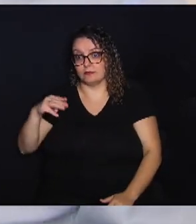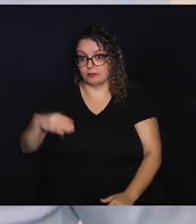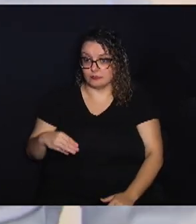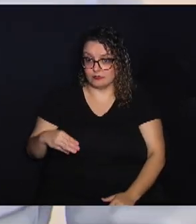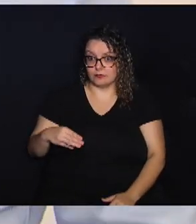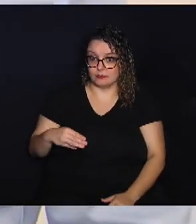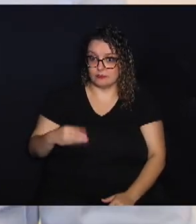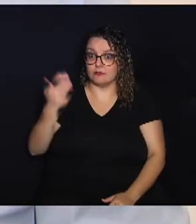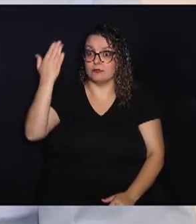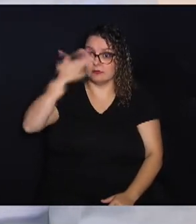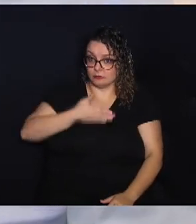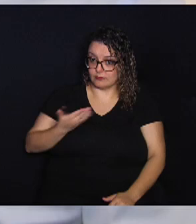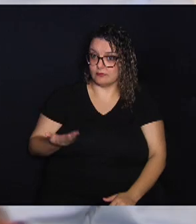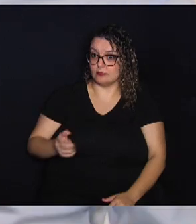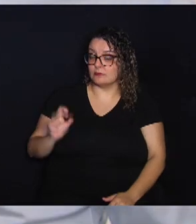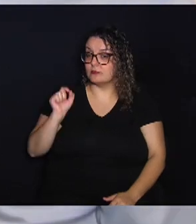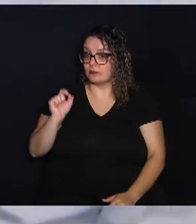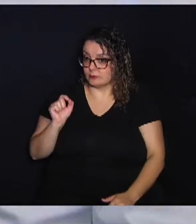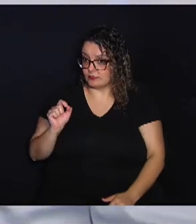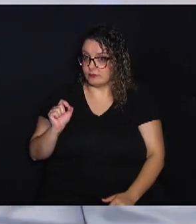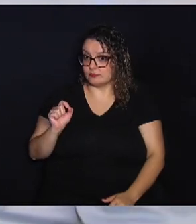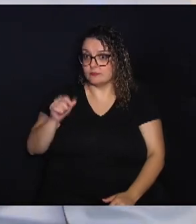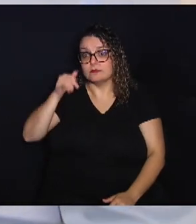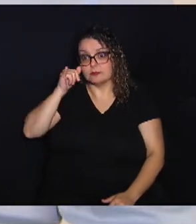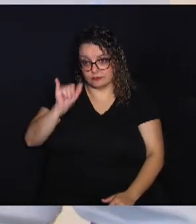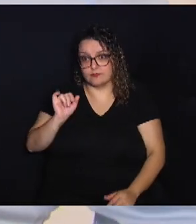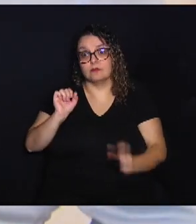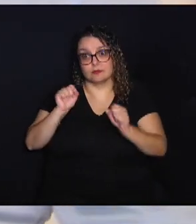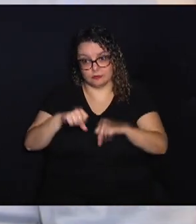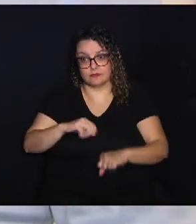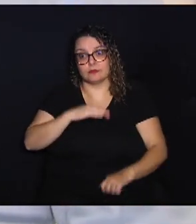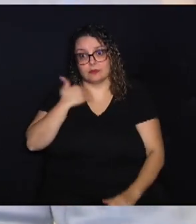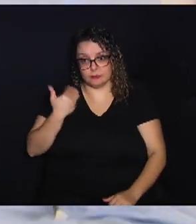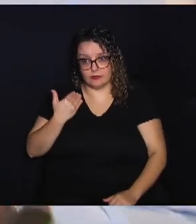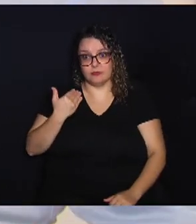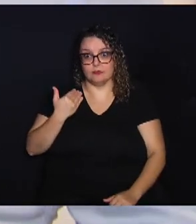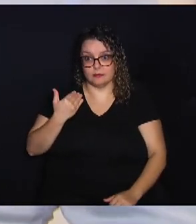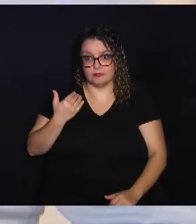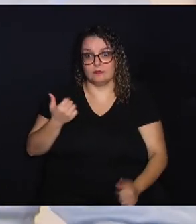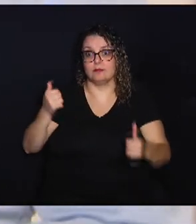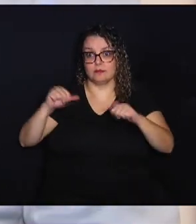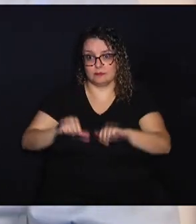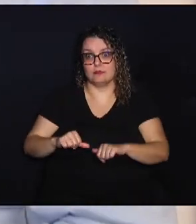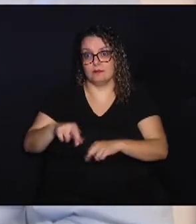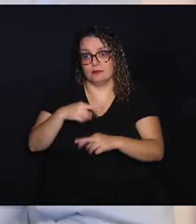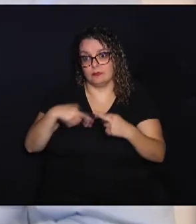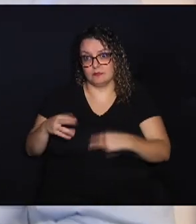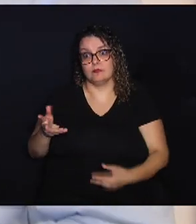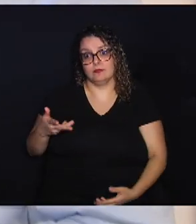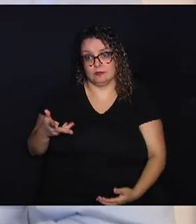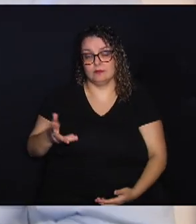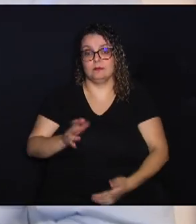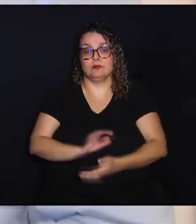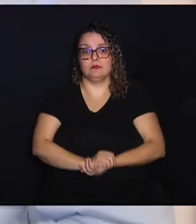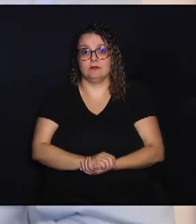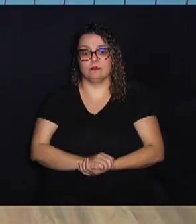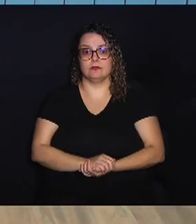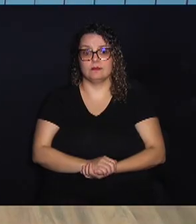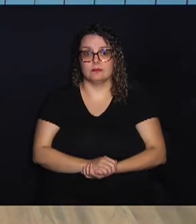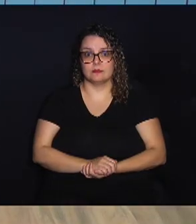Isso comprova que isso evita, sim, uma morte, uma fatalidade, a questão da velocidade.